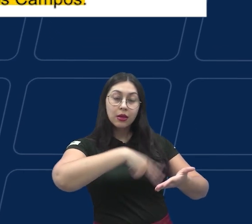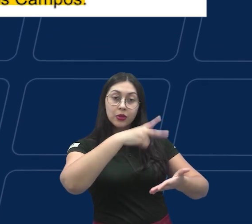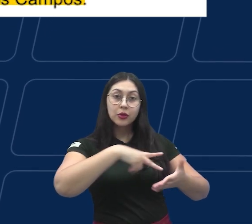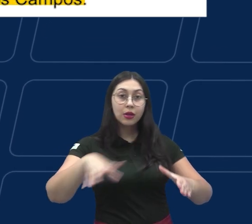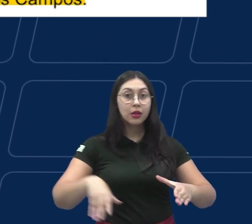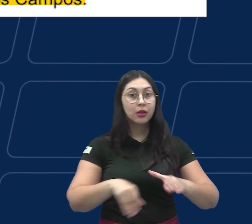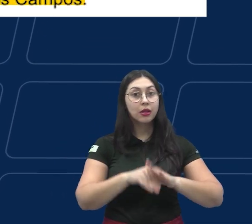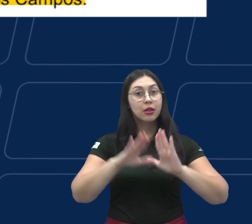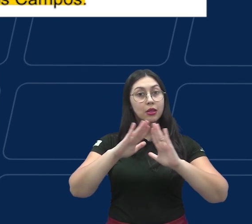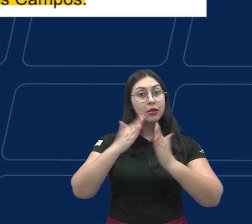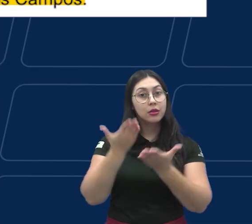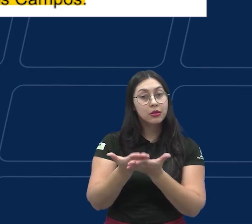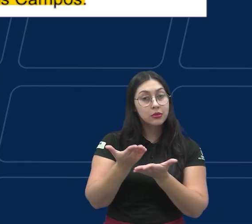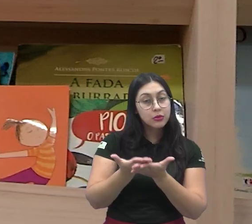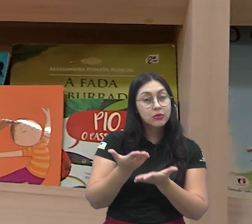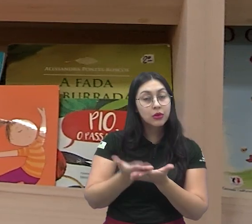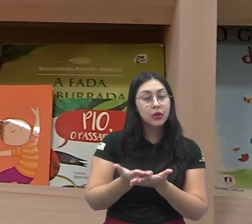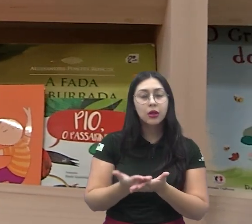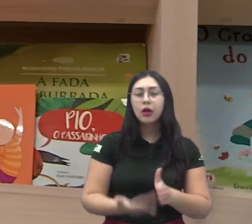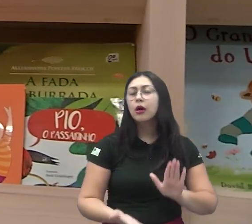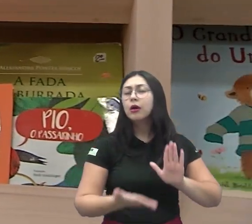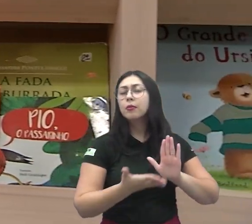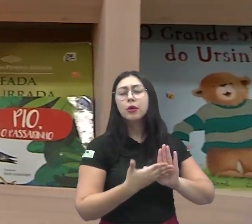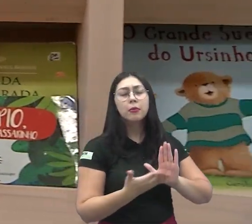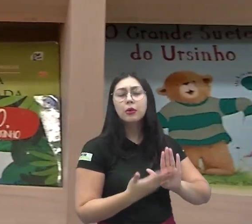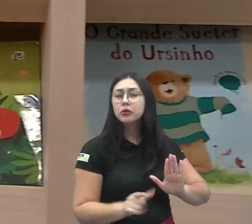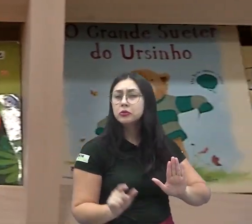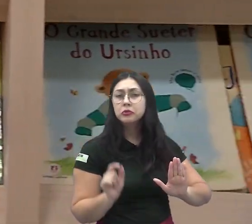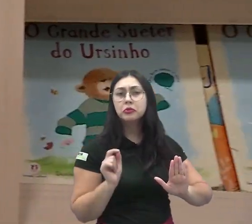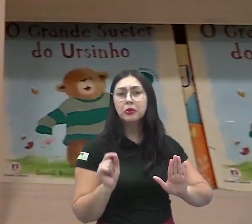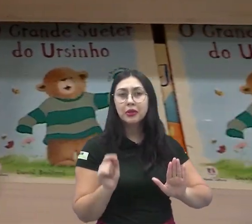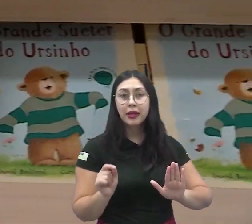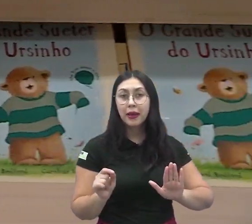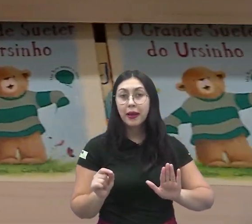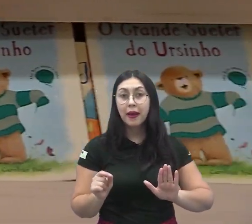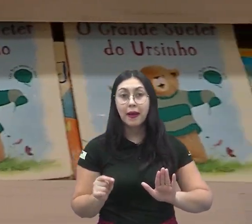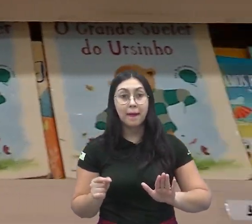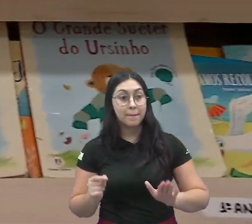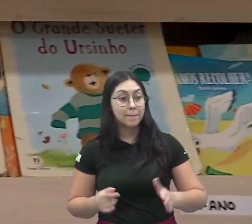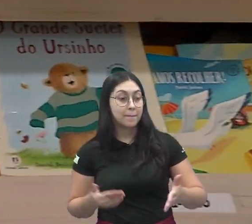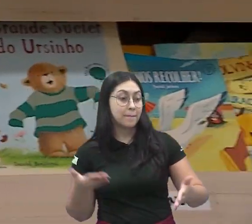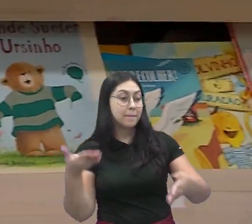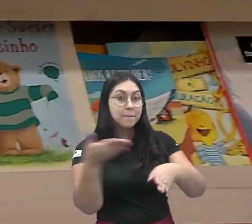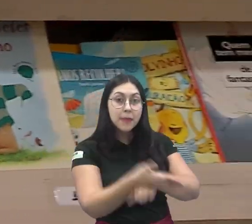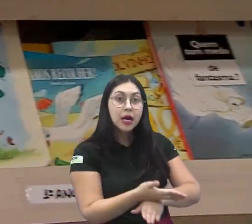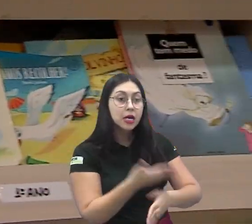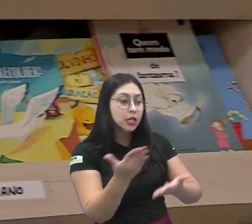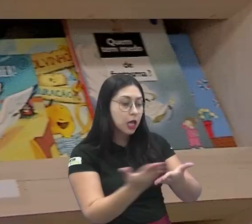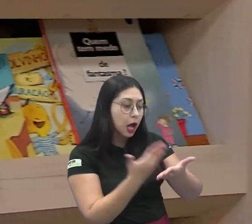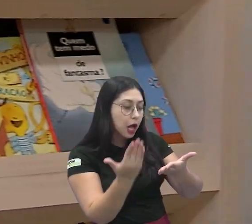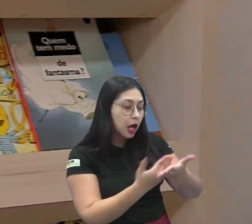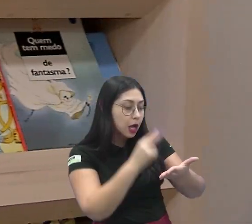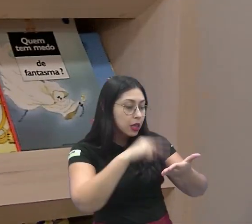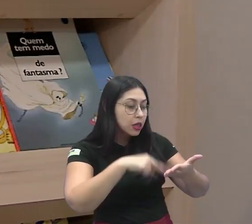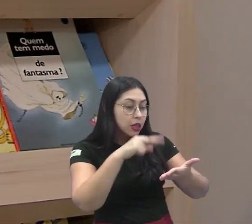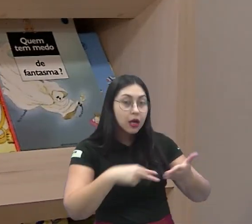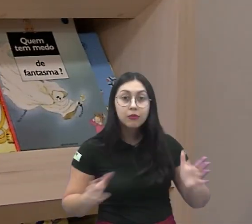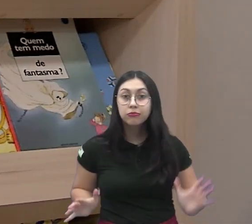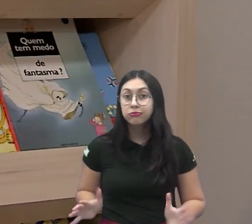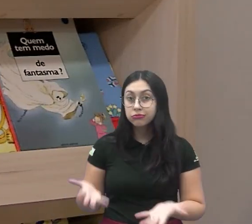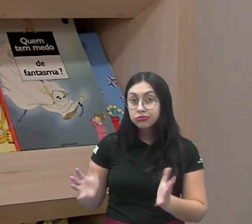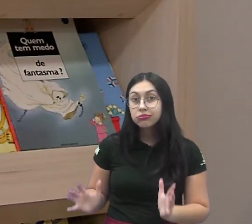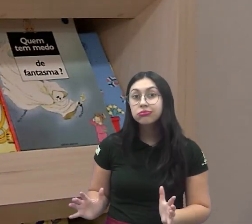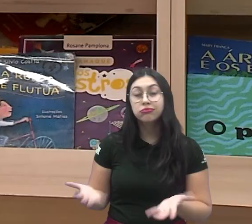nas escolas da rede pública. A proposta busca ampliar o acesso aos livros e incentivar a formação de